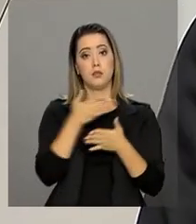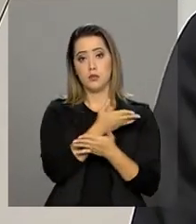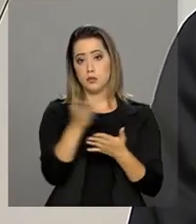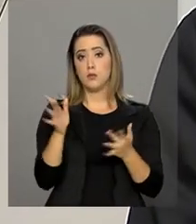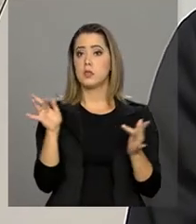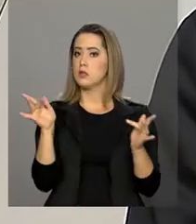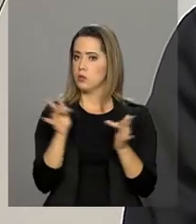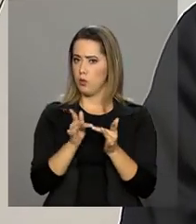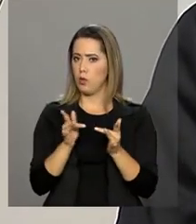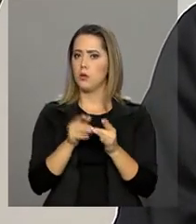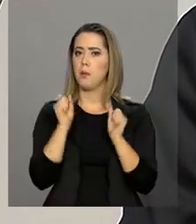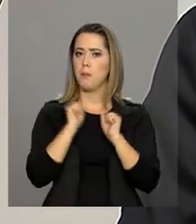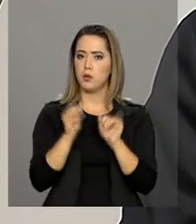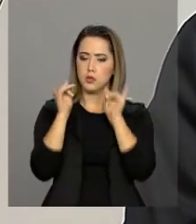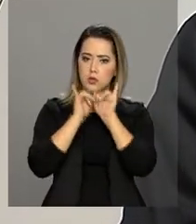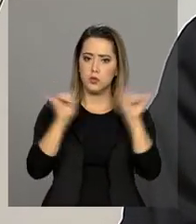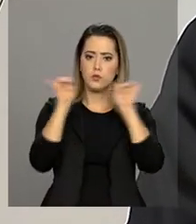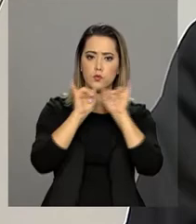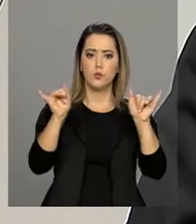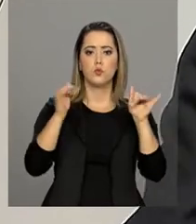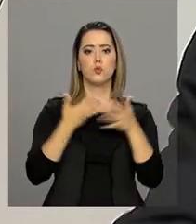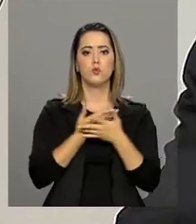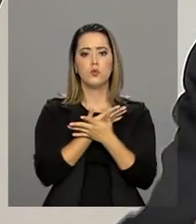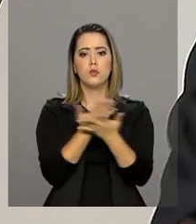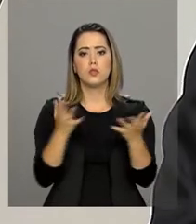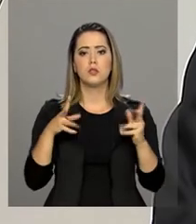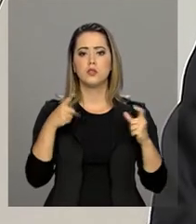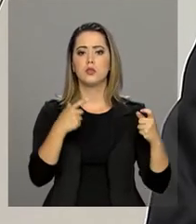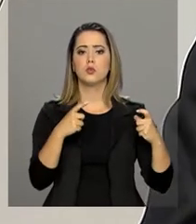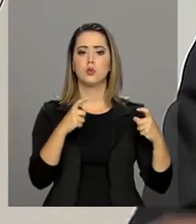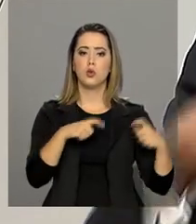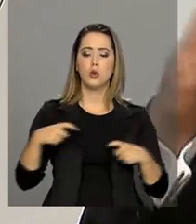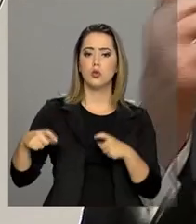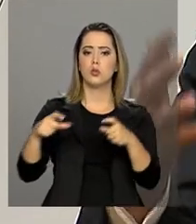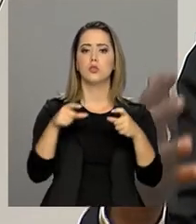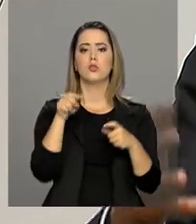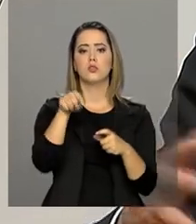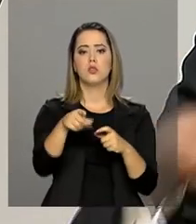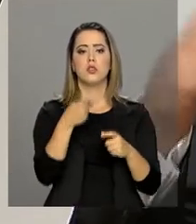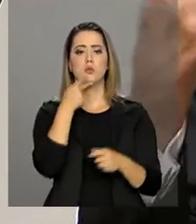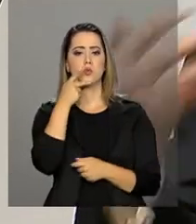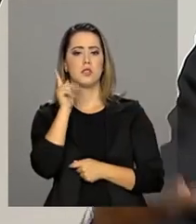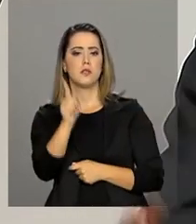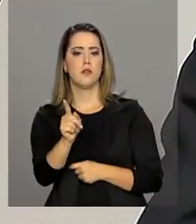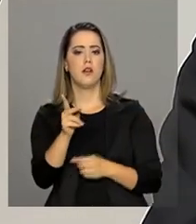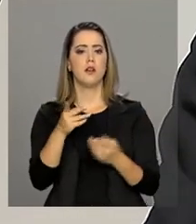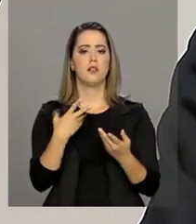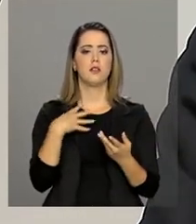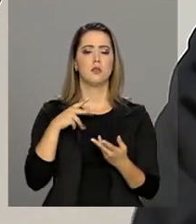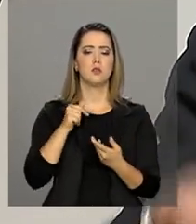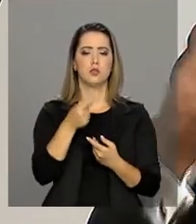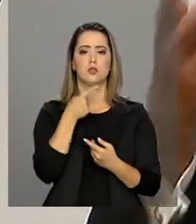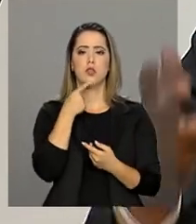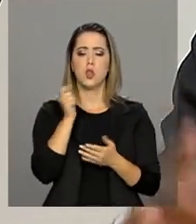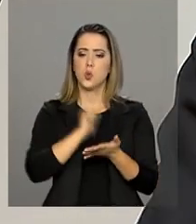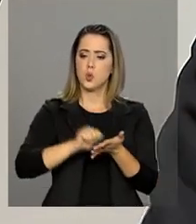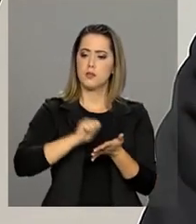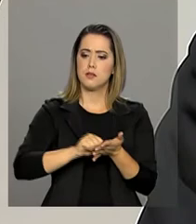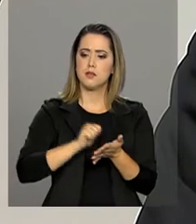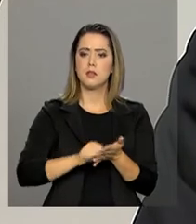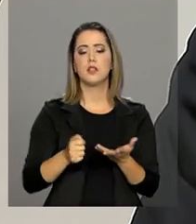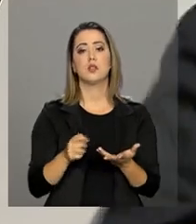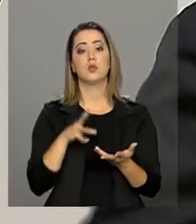com elas possam divulgar as mais divulgadas em todos os cantos nas suas falas as suas manifestações nos inscritos que